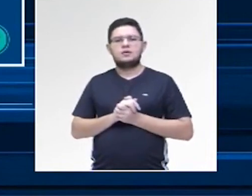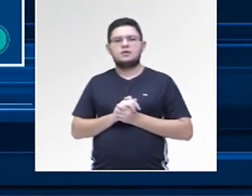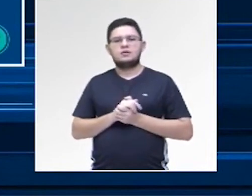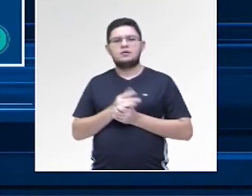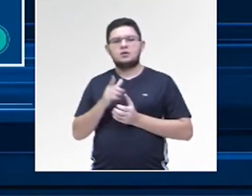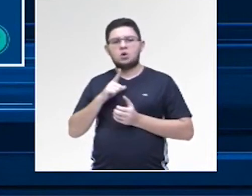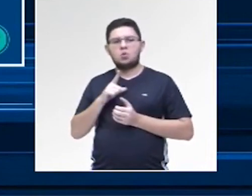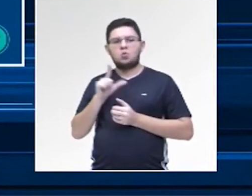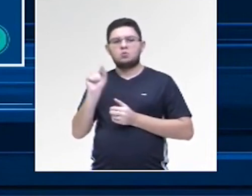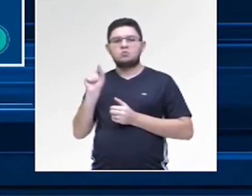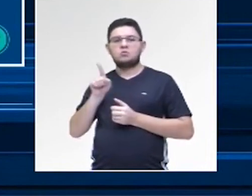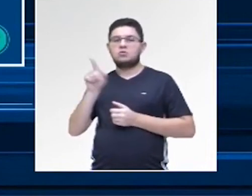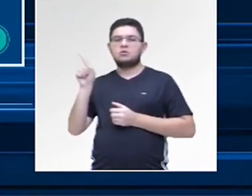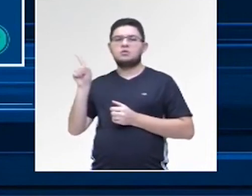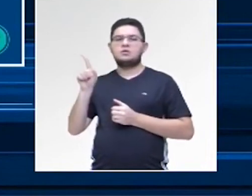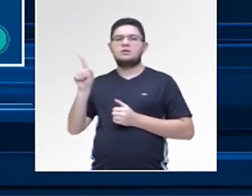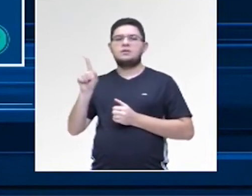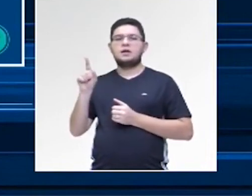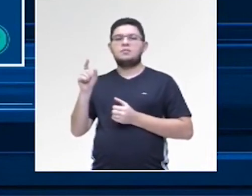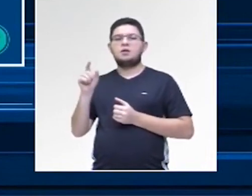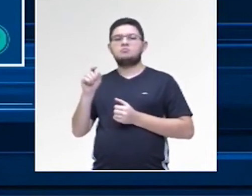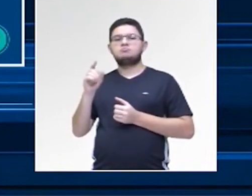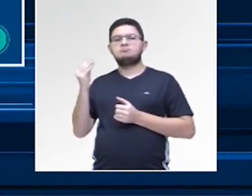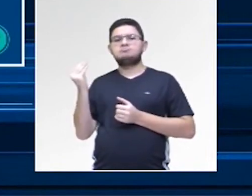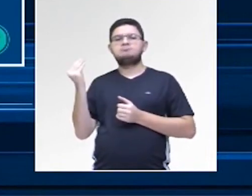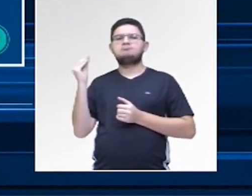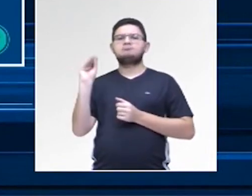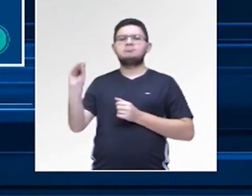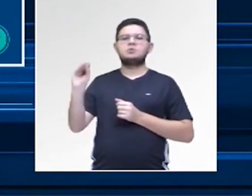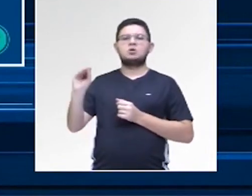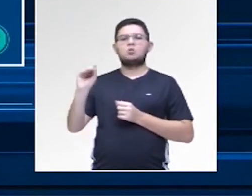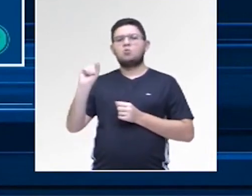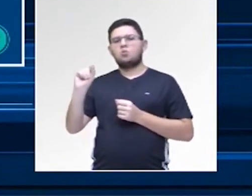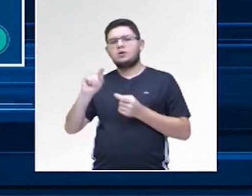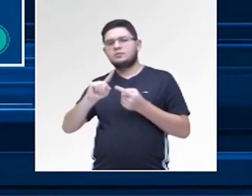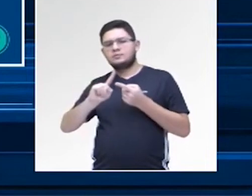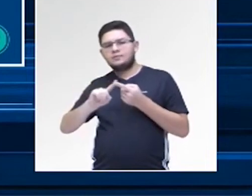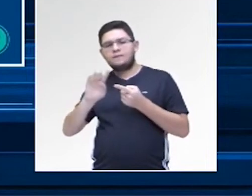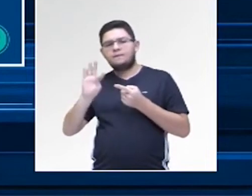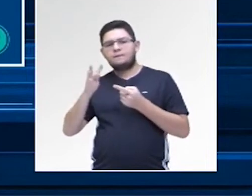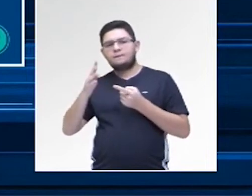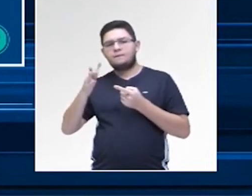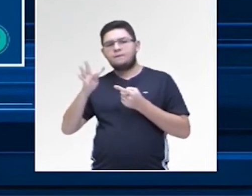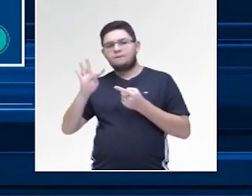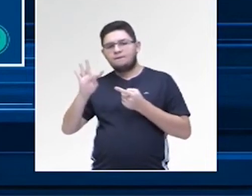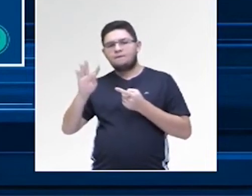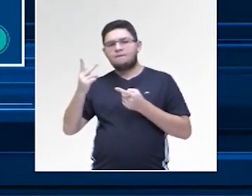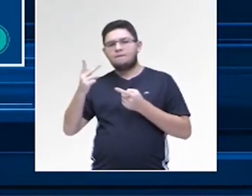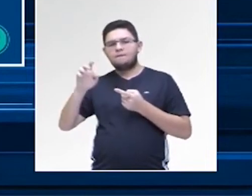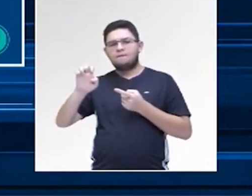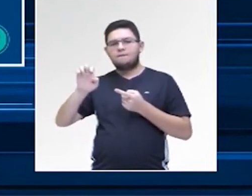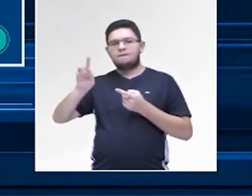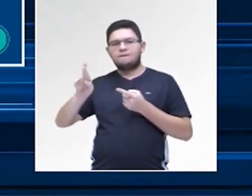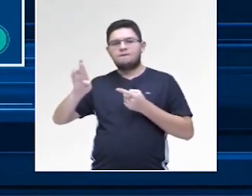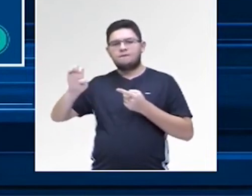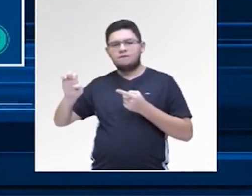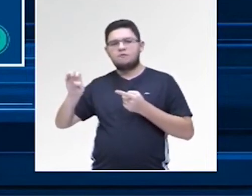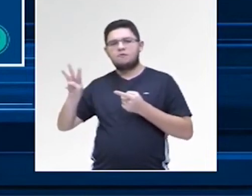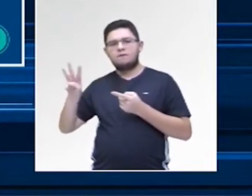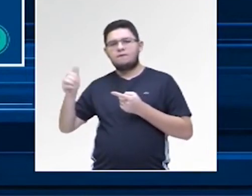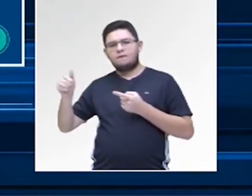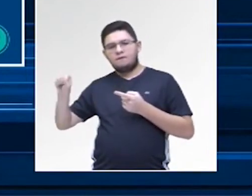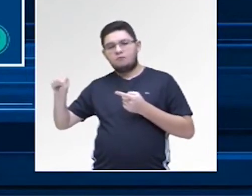there wasn't, ou was there. Eu tenho que completar com uma dessas três expressões aí que nós acabamos de